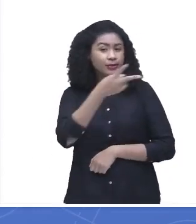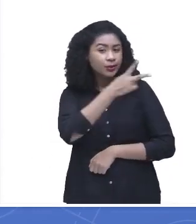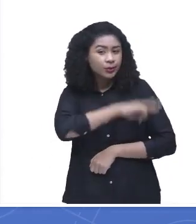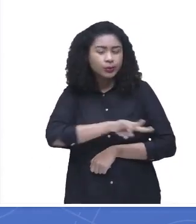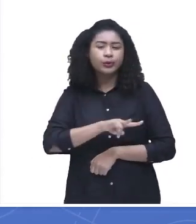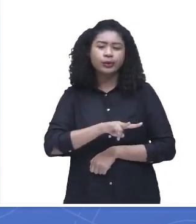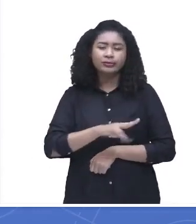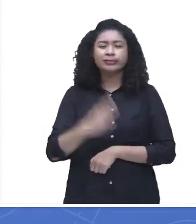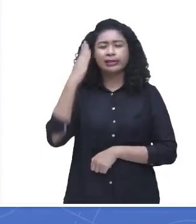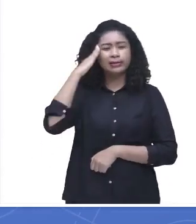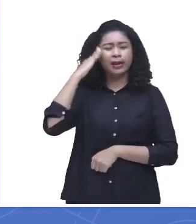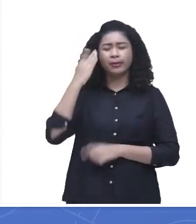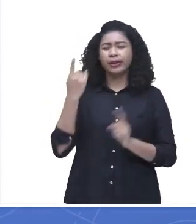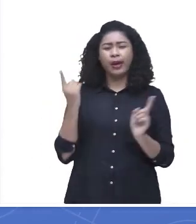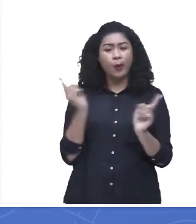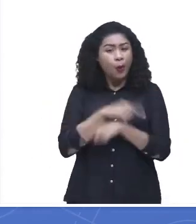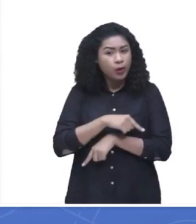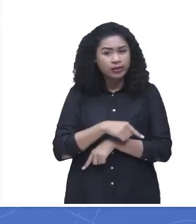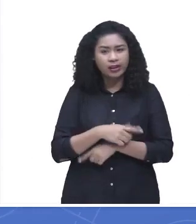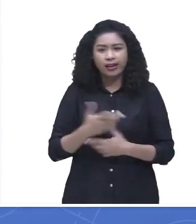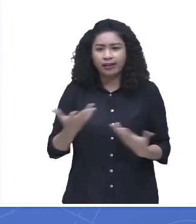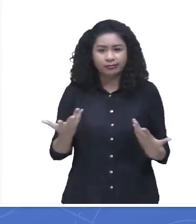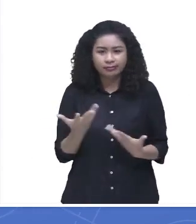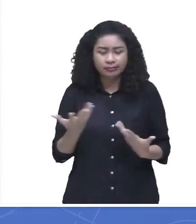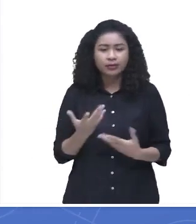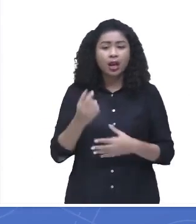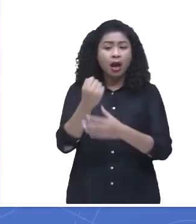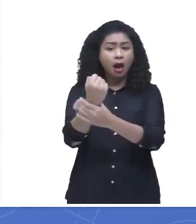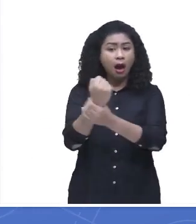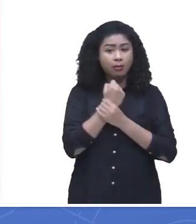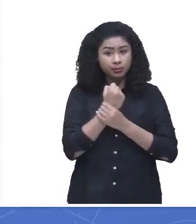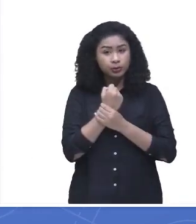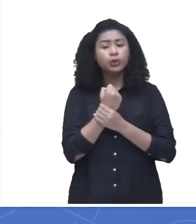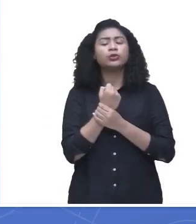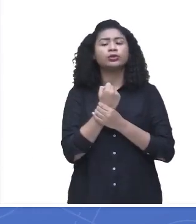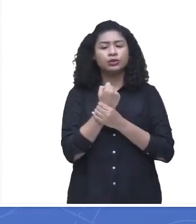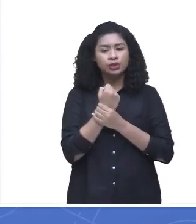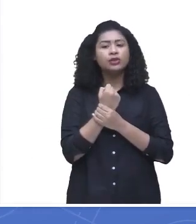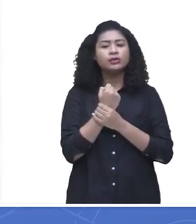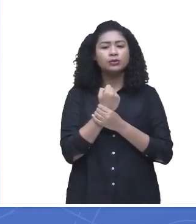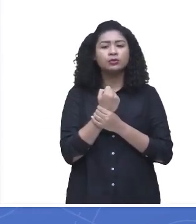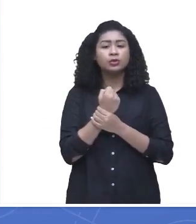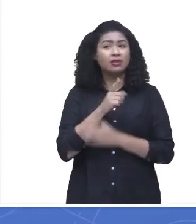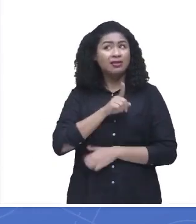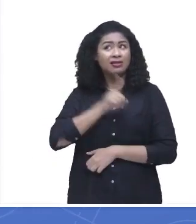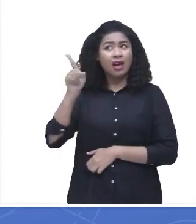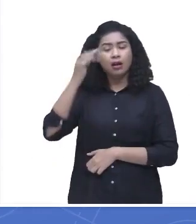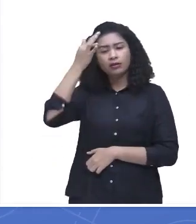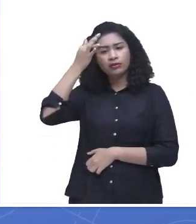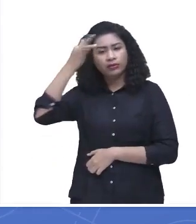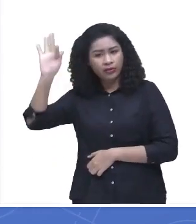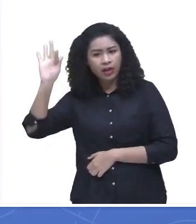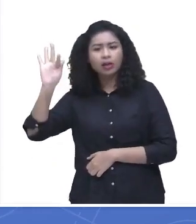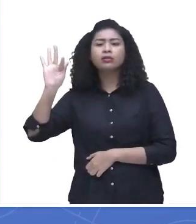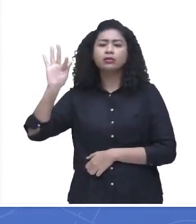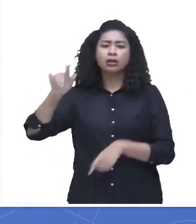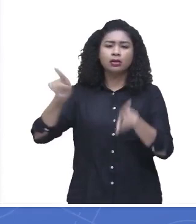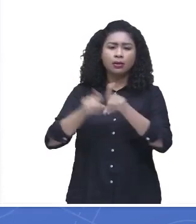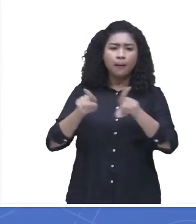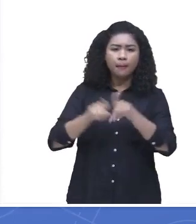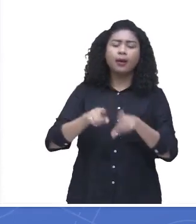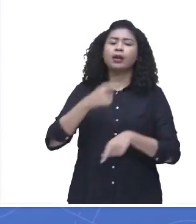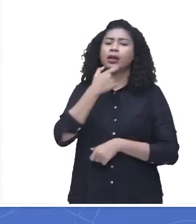o contrário. Foi justamente o absolutismo, tanto ali que vai acontecer na França, tanto o inglês sobre